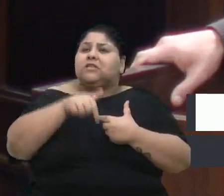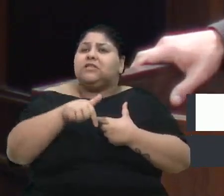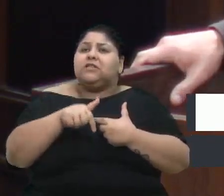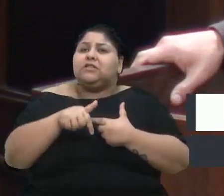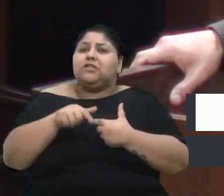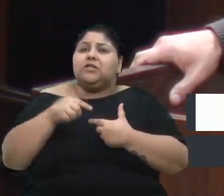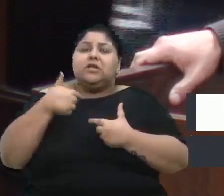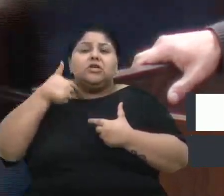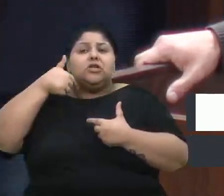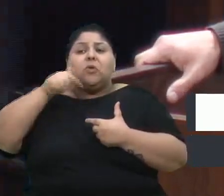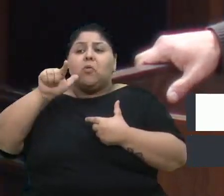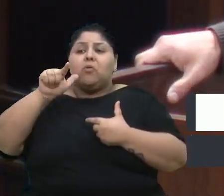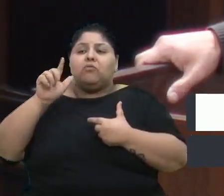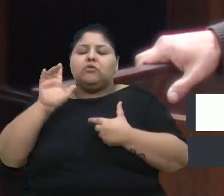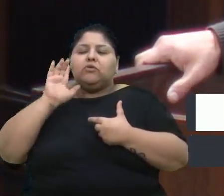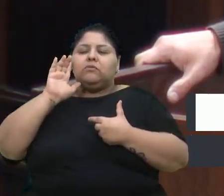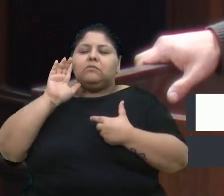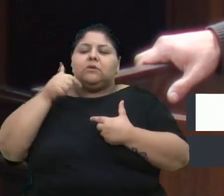problemas que existem.